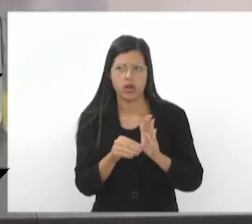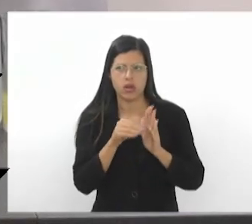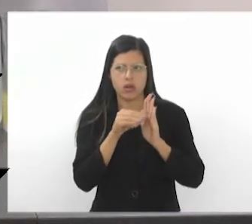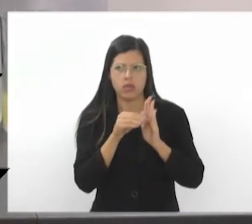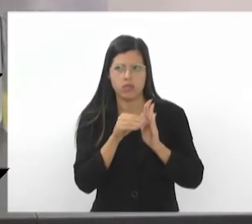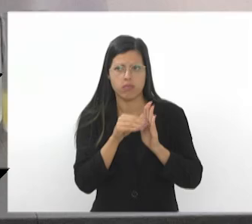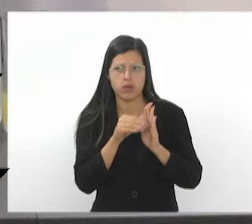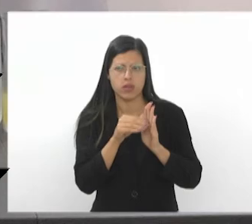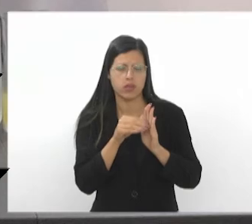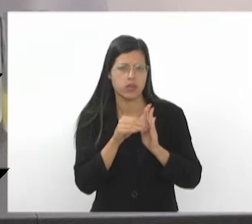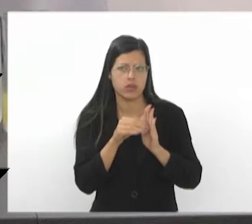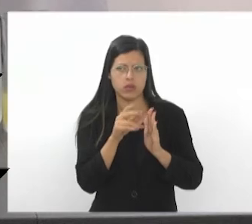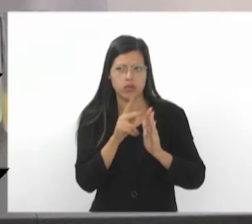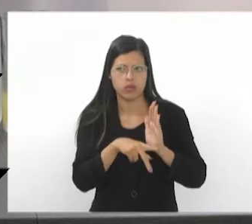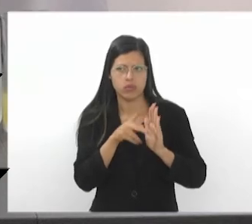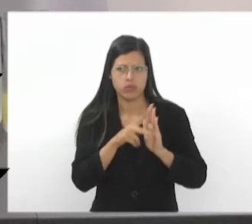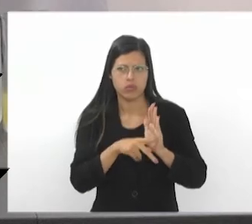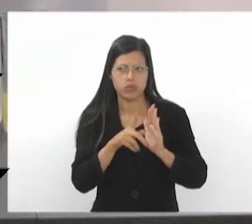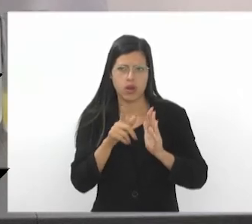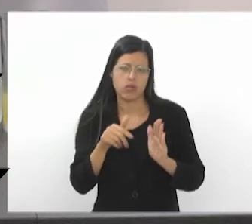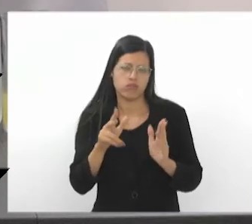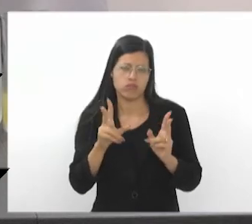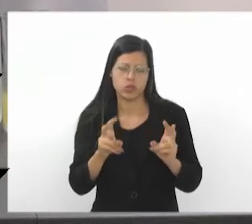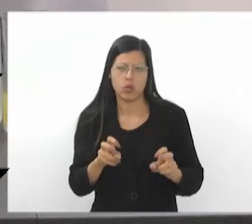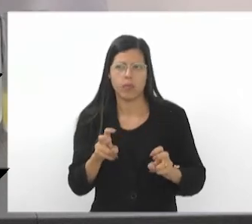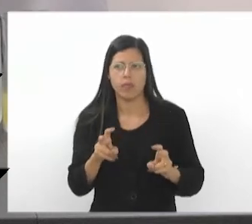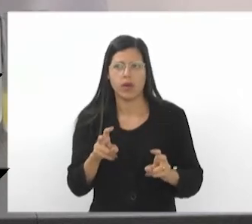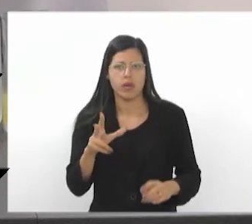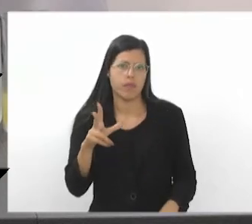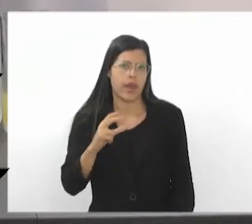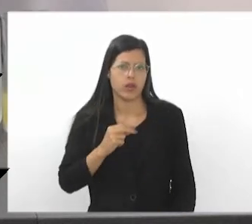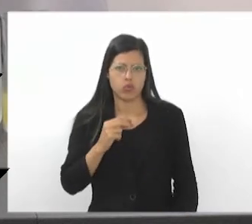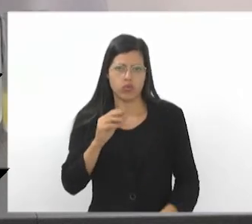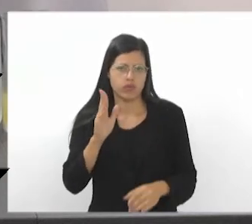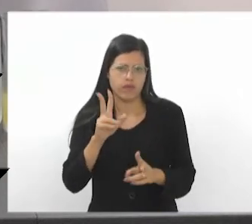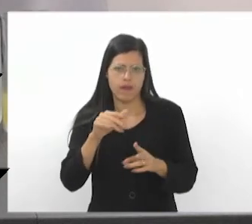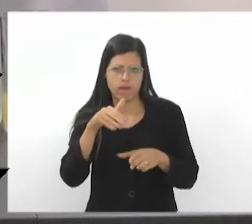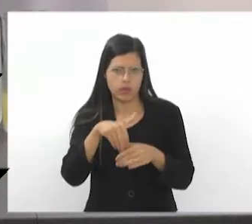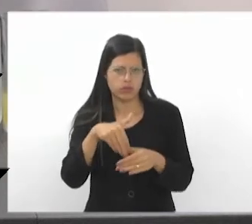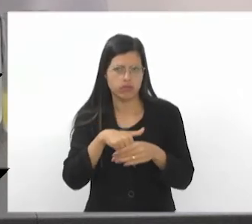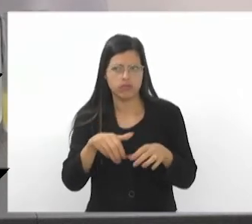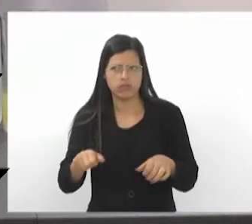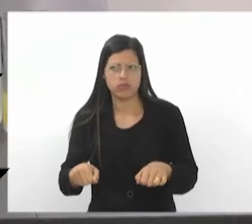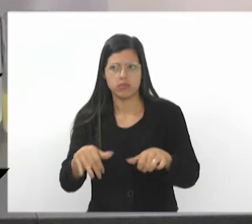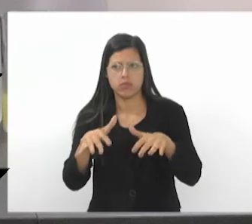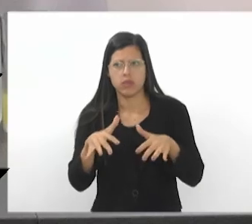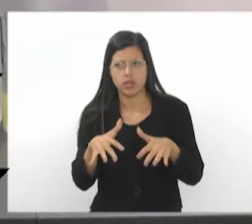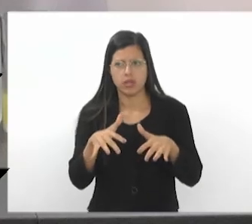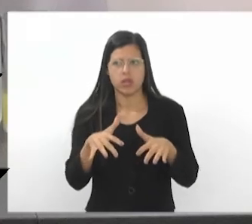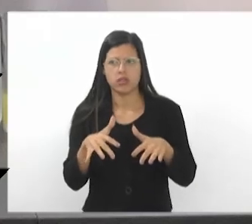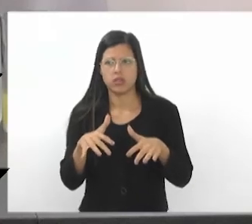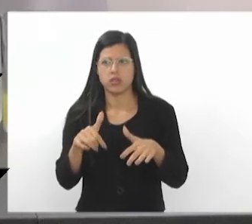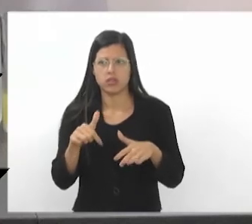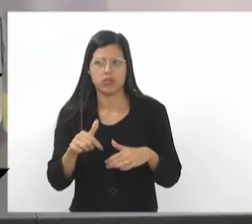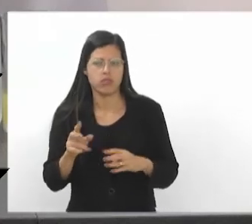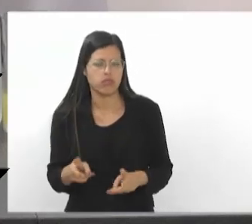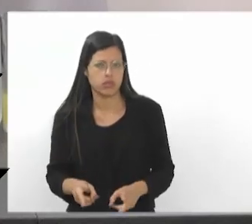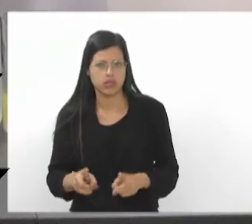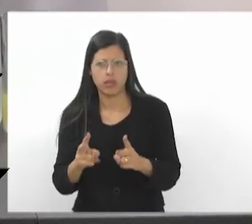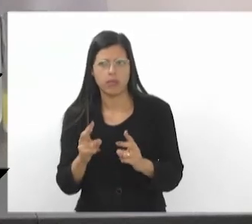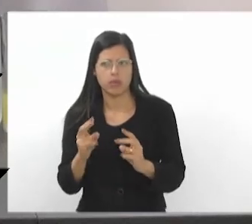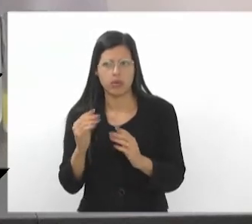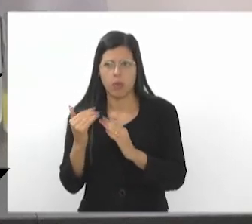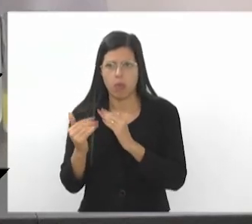de mérito e ser votada no plenário. Então, na CCJ, eu sempre dou parecer pela rejeição de uma emenda, porque isso é um assunto de discussão